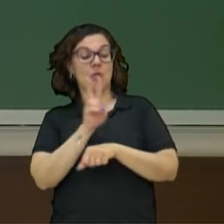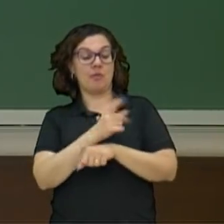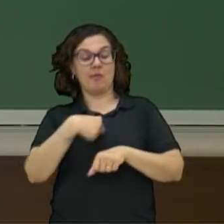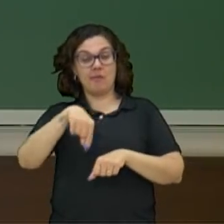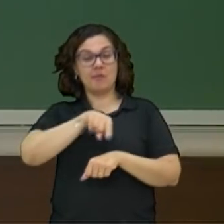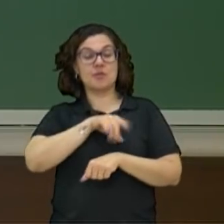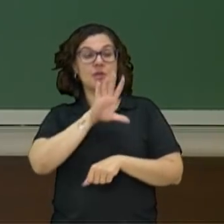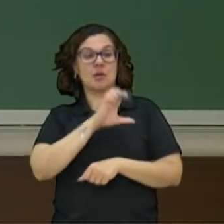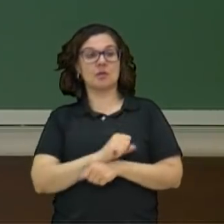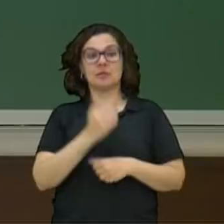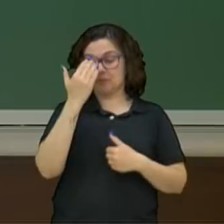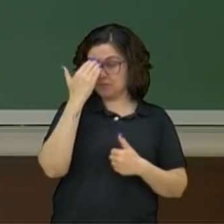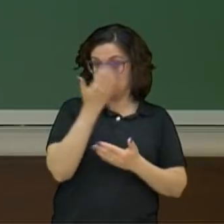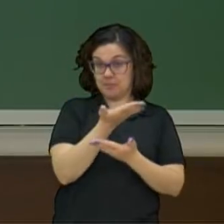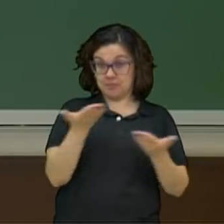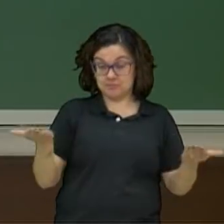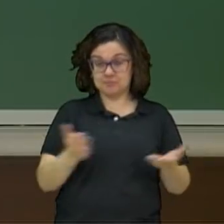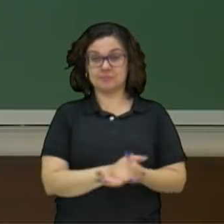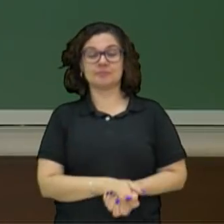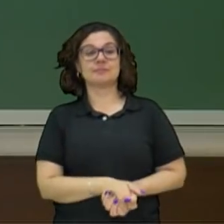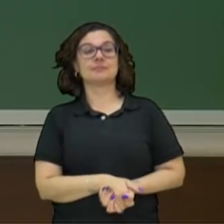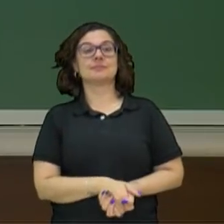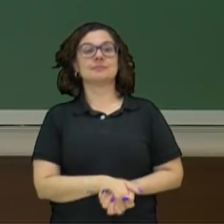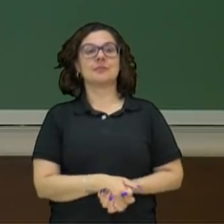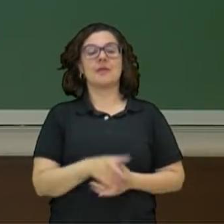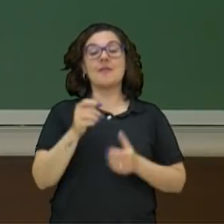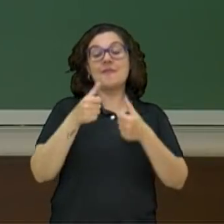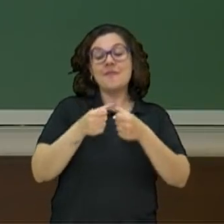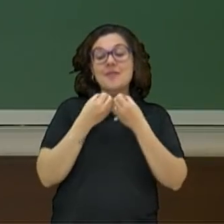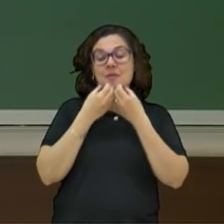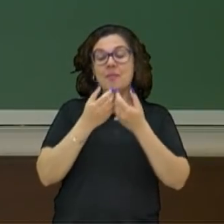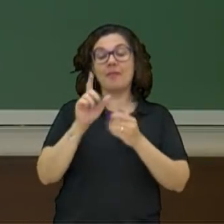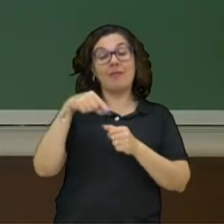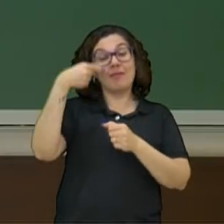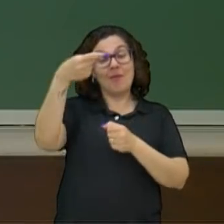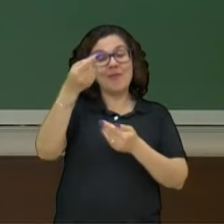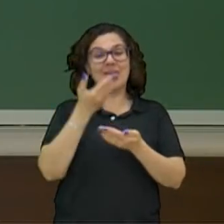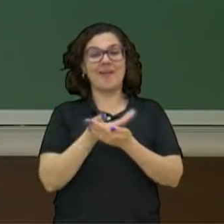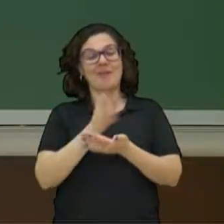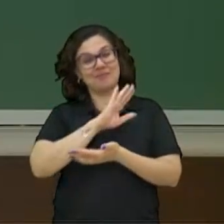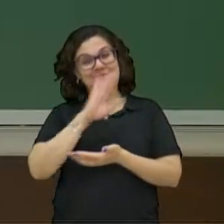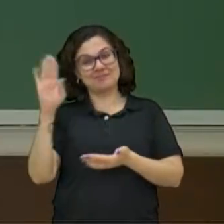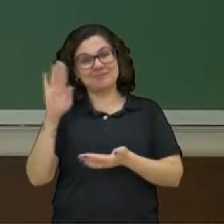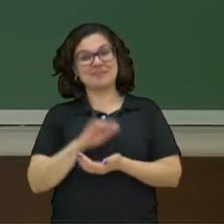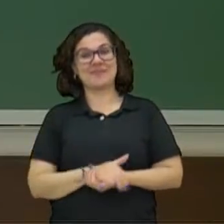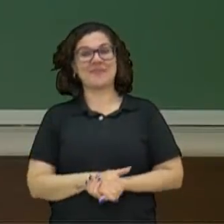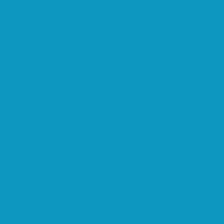tá? Agradeço a sua atenção, fiquem bem e até a nossa próxima aula.